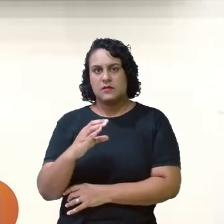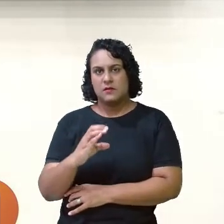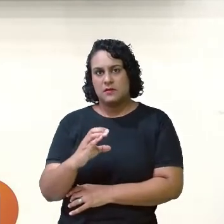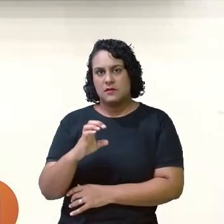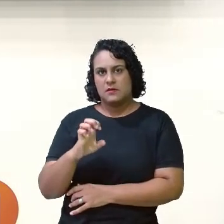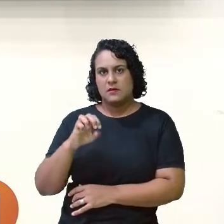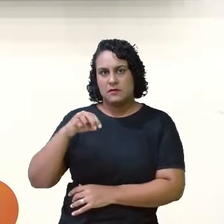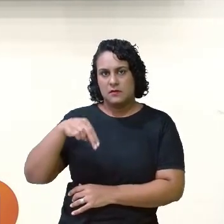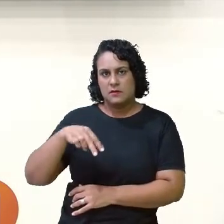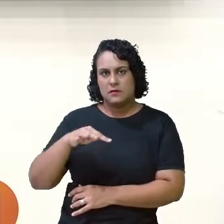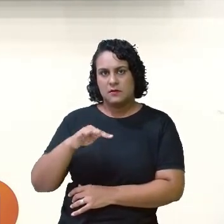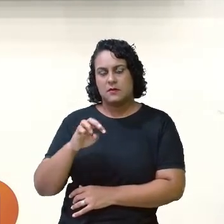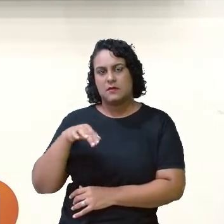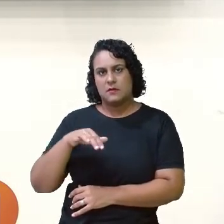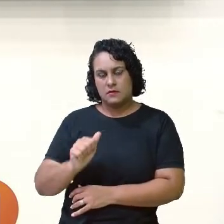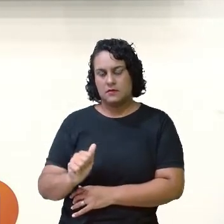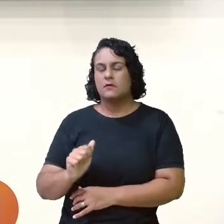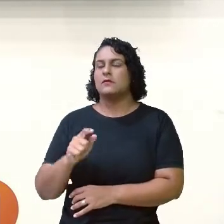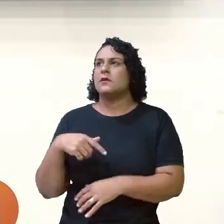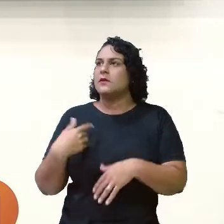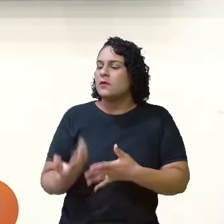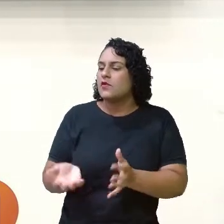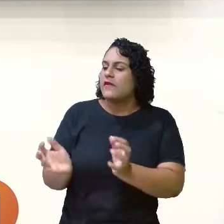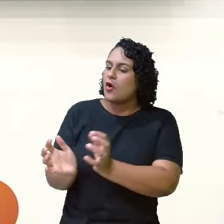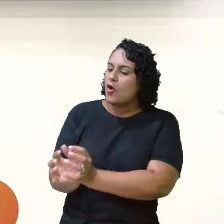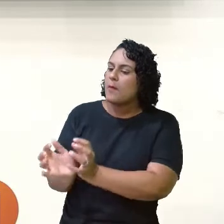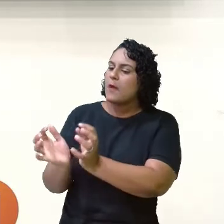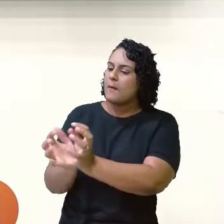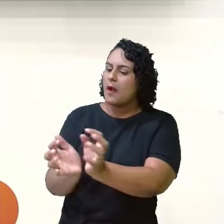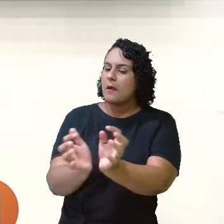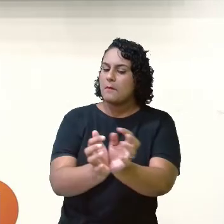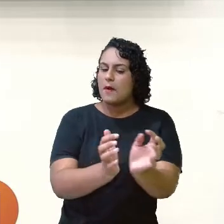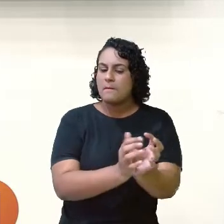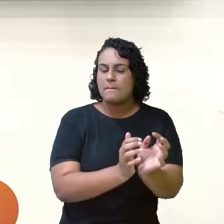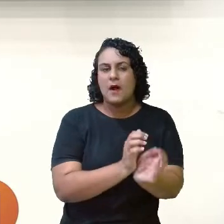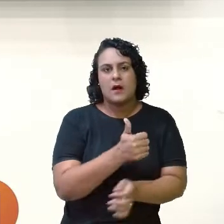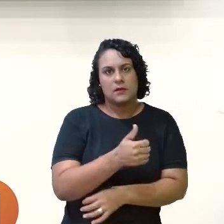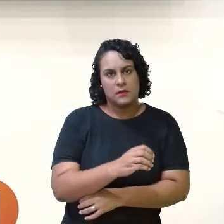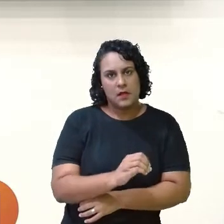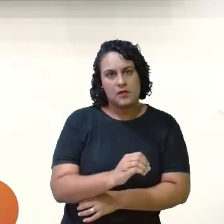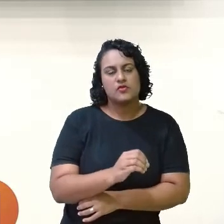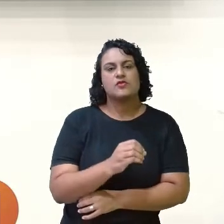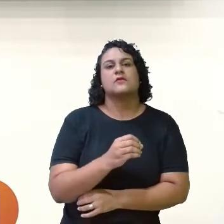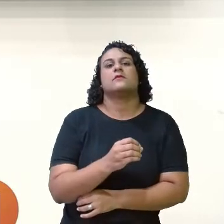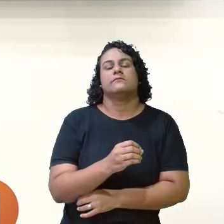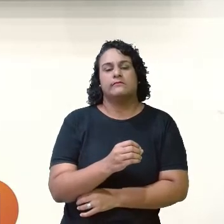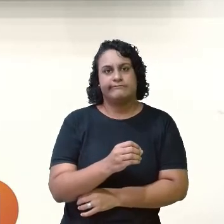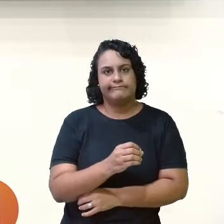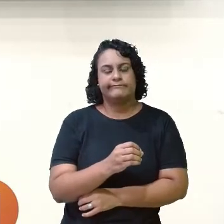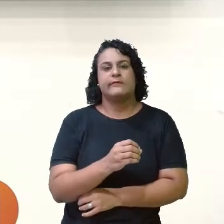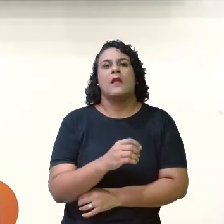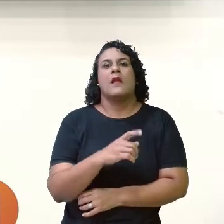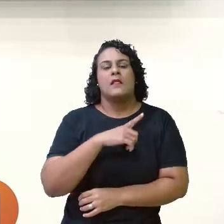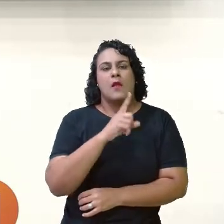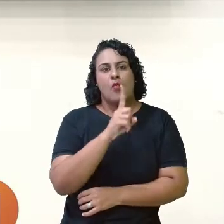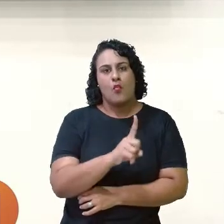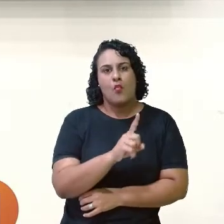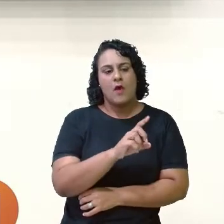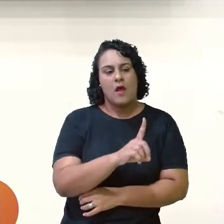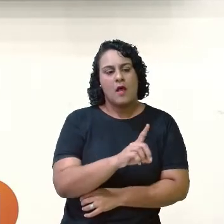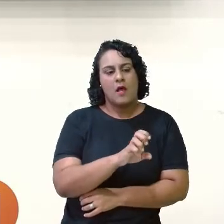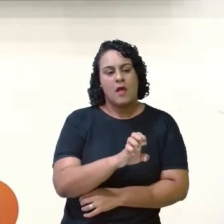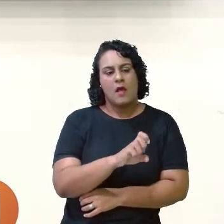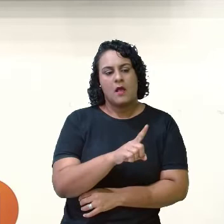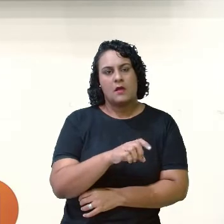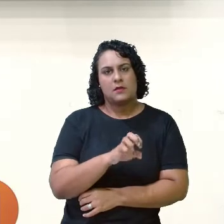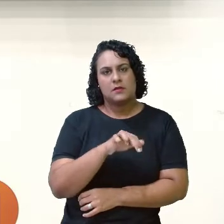quinto ano, que a gente vai fazendo agrupamentos de 10 em 10. Se eu tenho 10 unidades, eu tenho uma dezena. Se